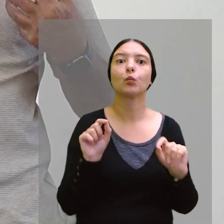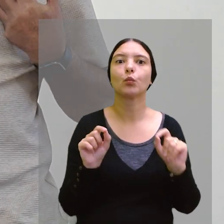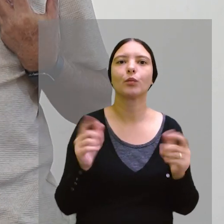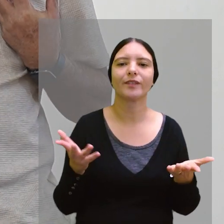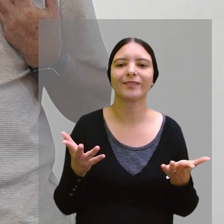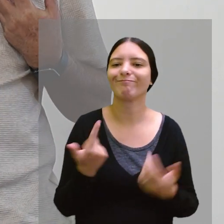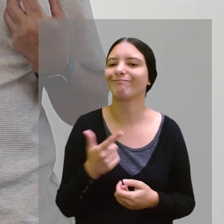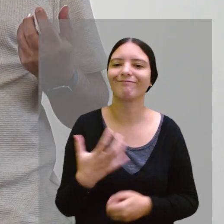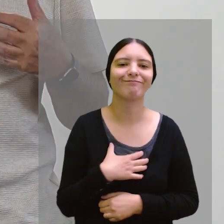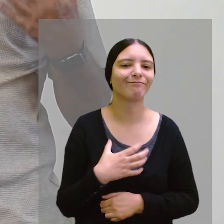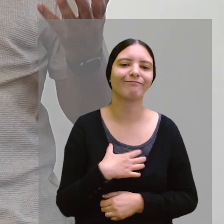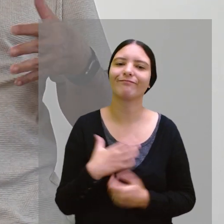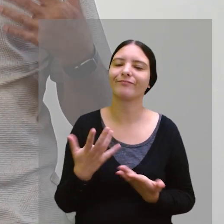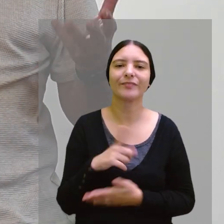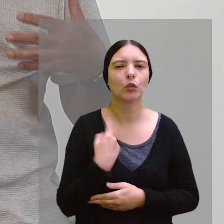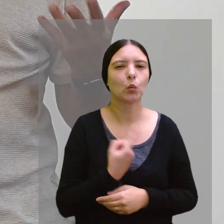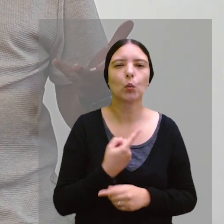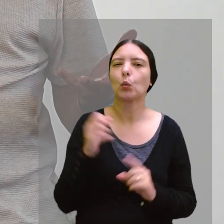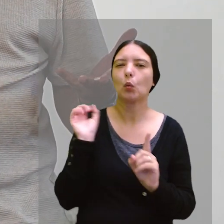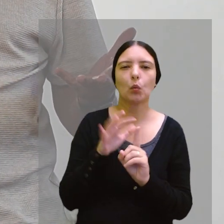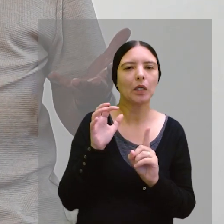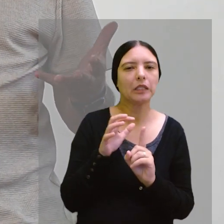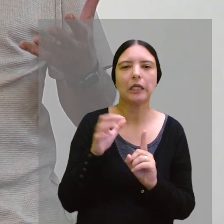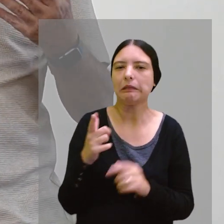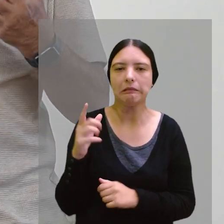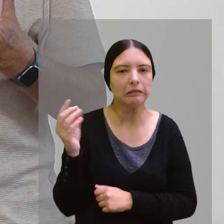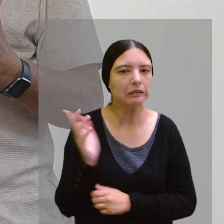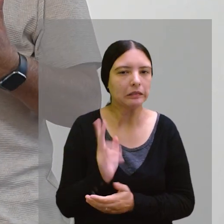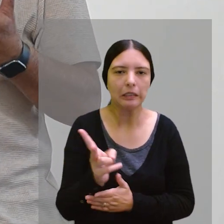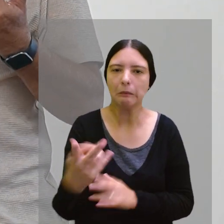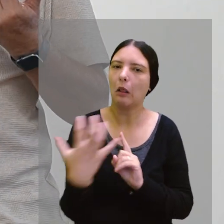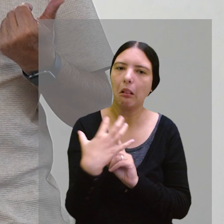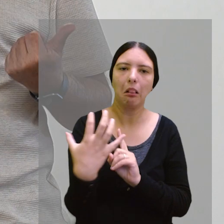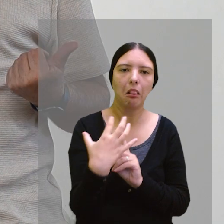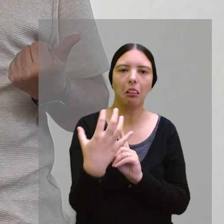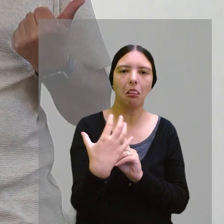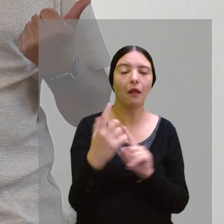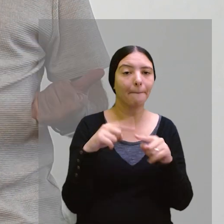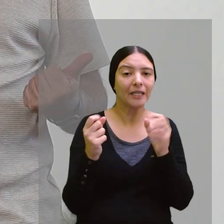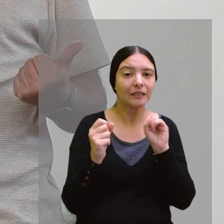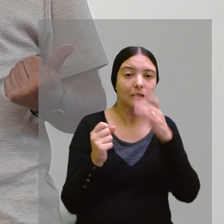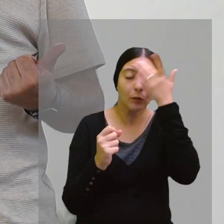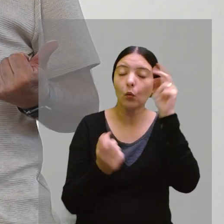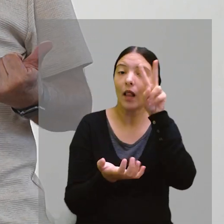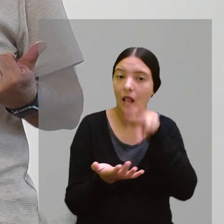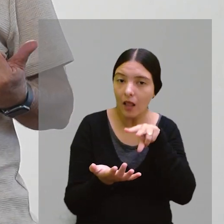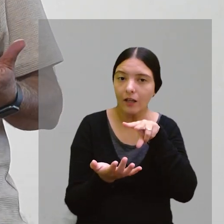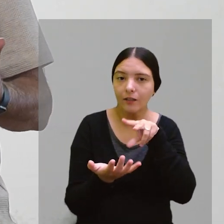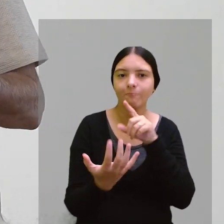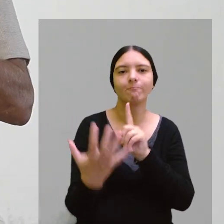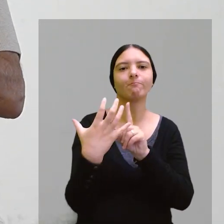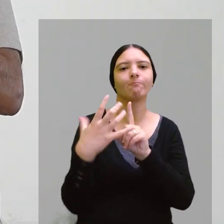Não tem jeito, a gente é manipulado o tempo todo, mas quem lê não é tão manipulado quanto